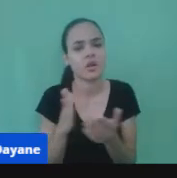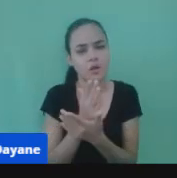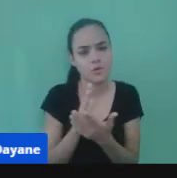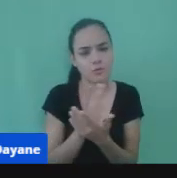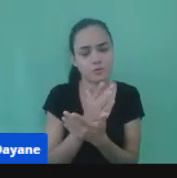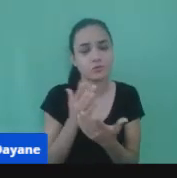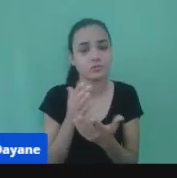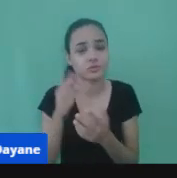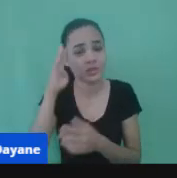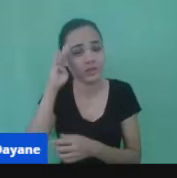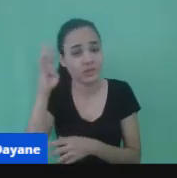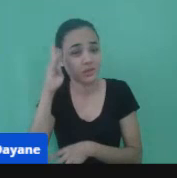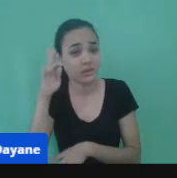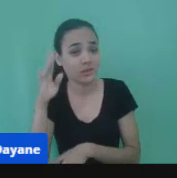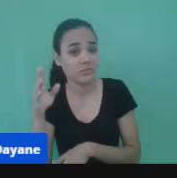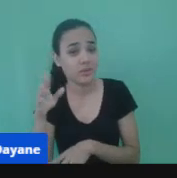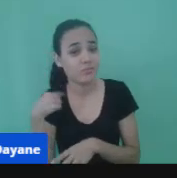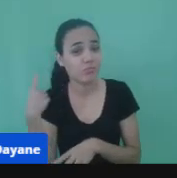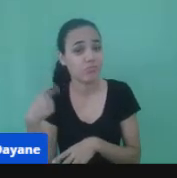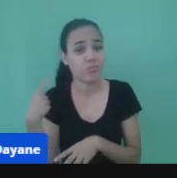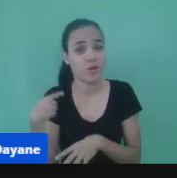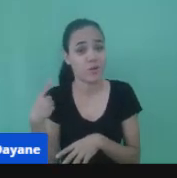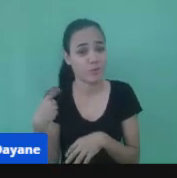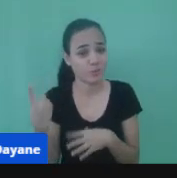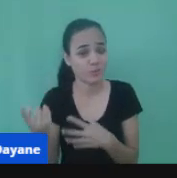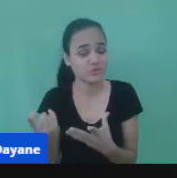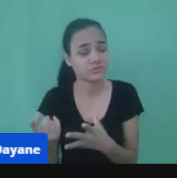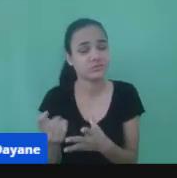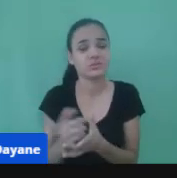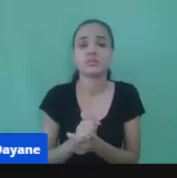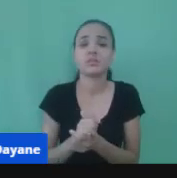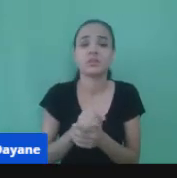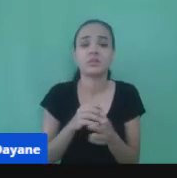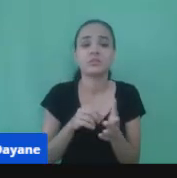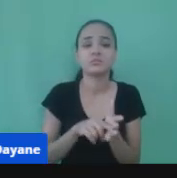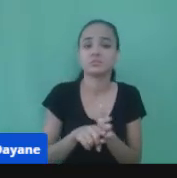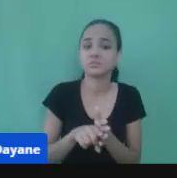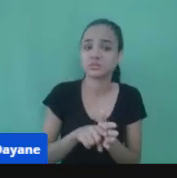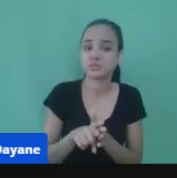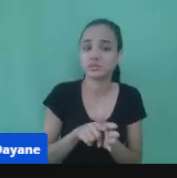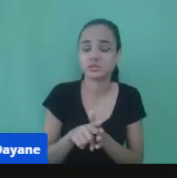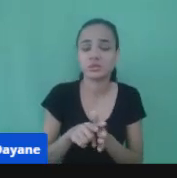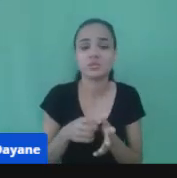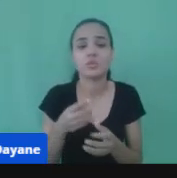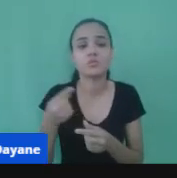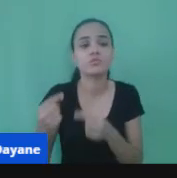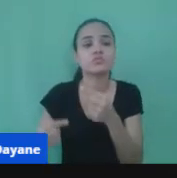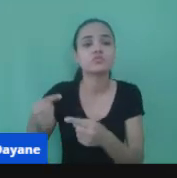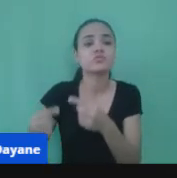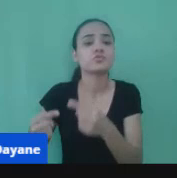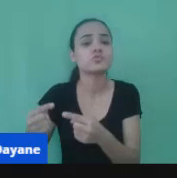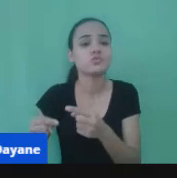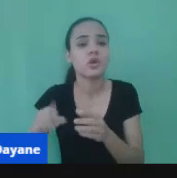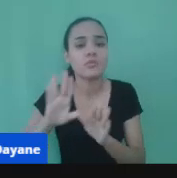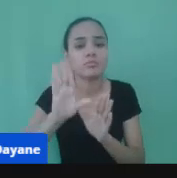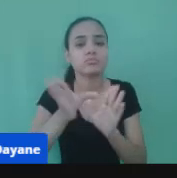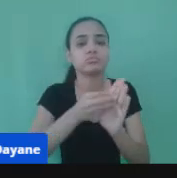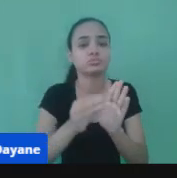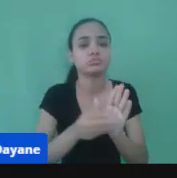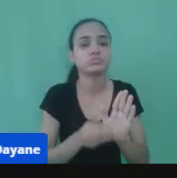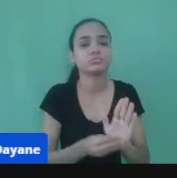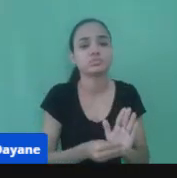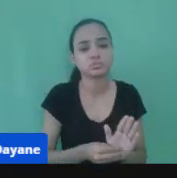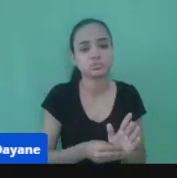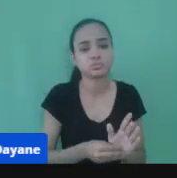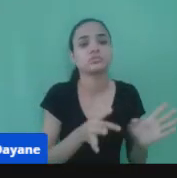ir observando o que essas discussões vêm trazendo para o contexto. E aí, teve a grande, né, a primeira grande